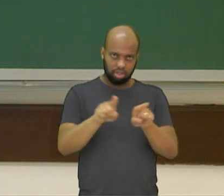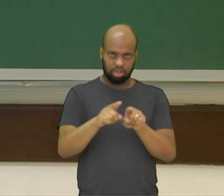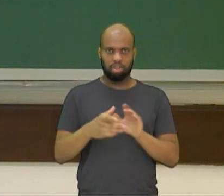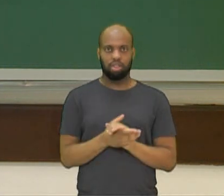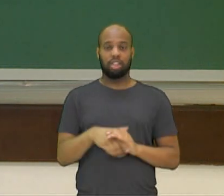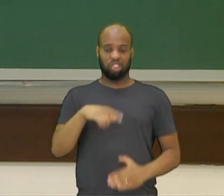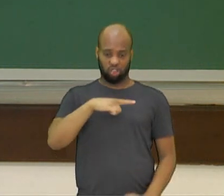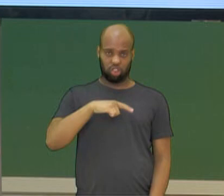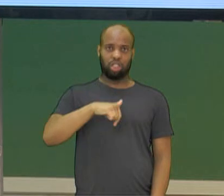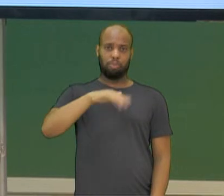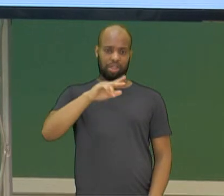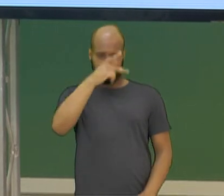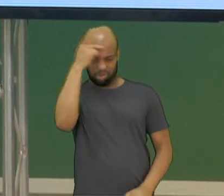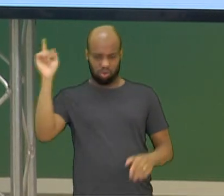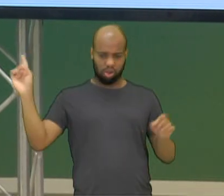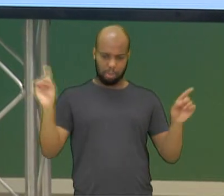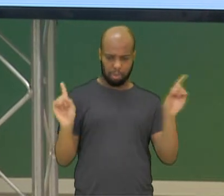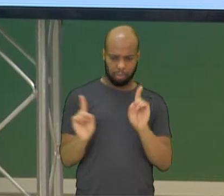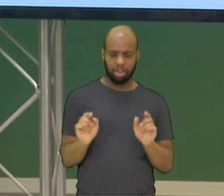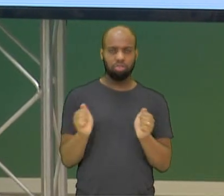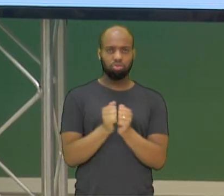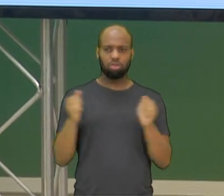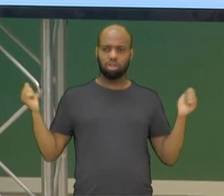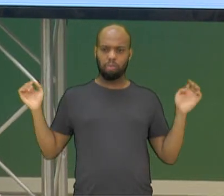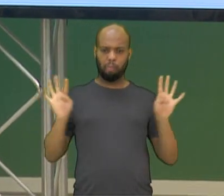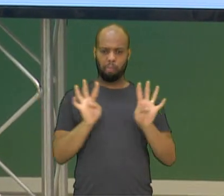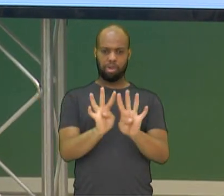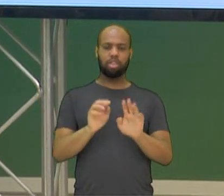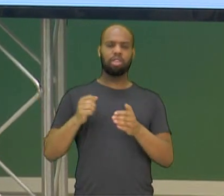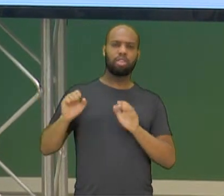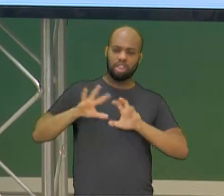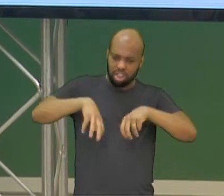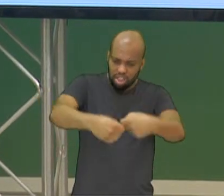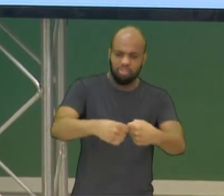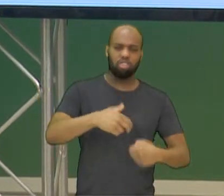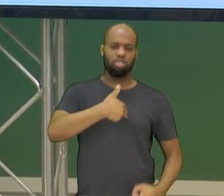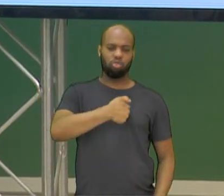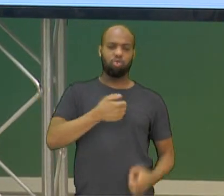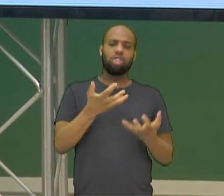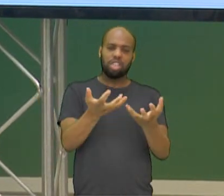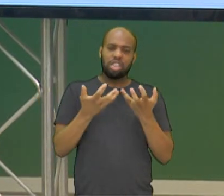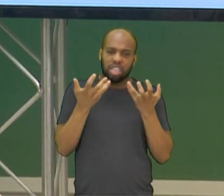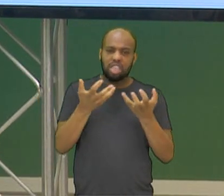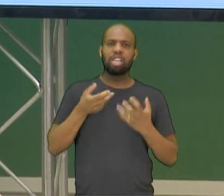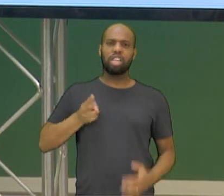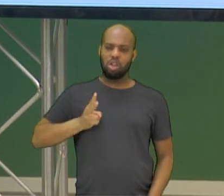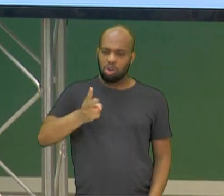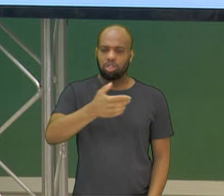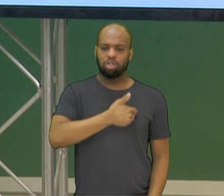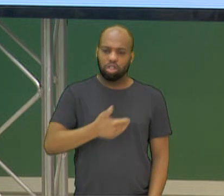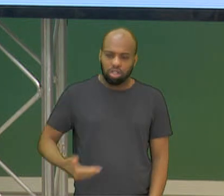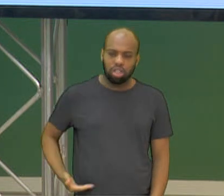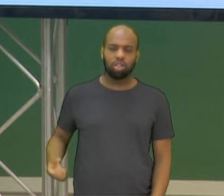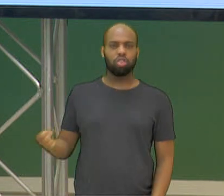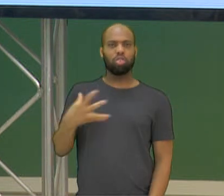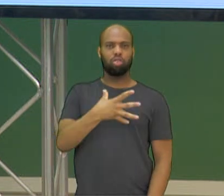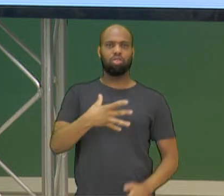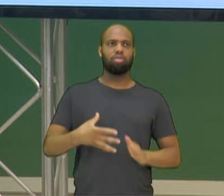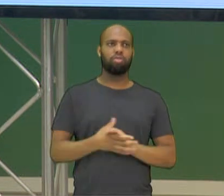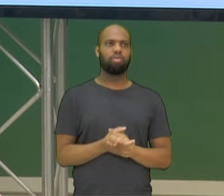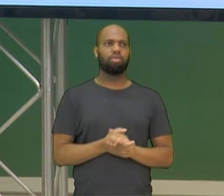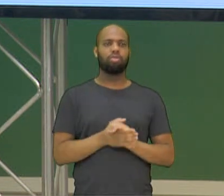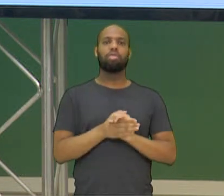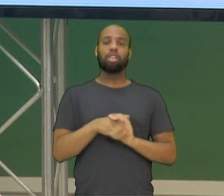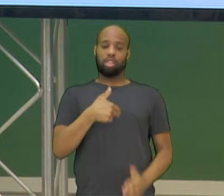vez mais pessoas. As pessoas defendiam Getúlio Vargas, queriam a manutenção do Estado Novo.